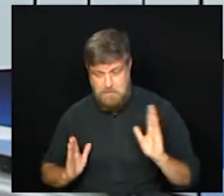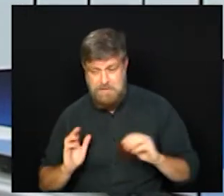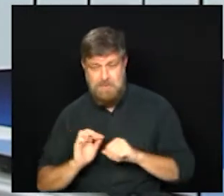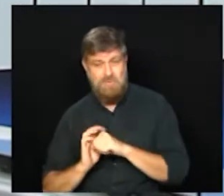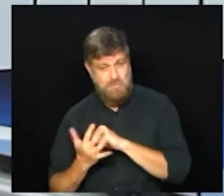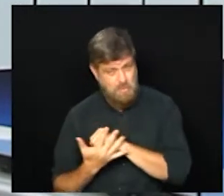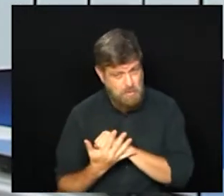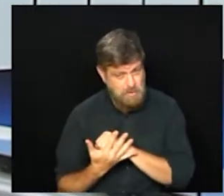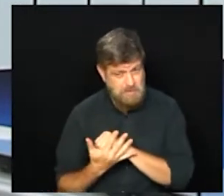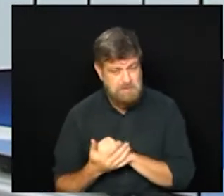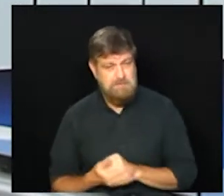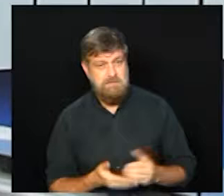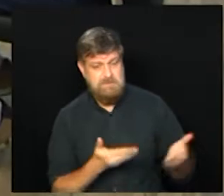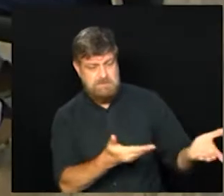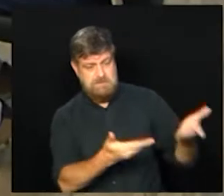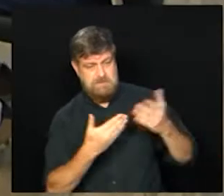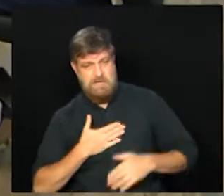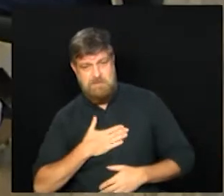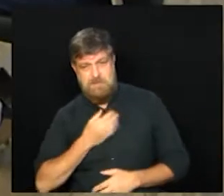bem-vinda e boa tarde.